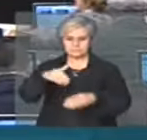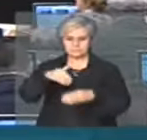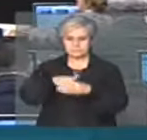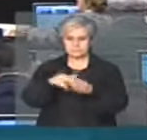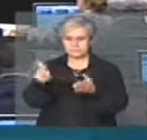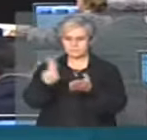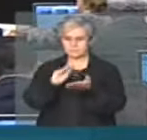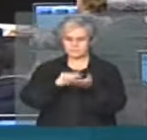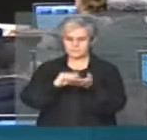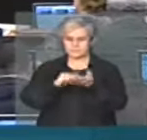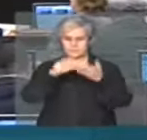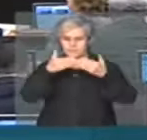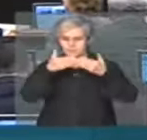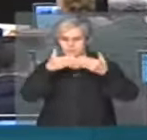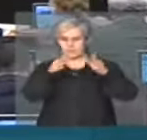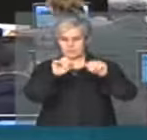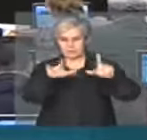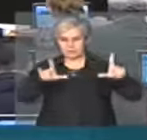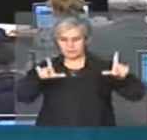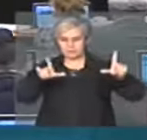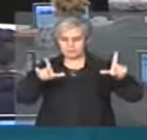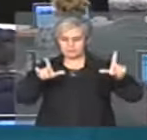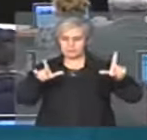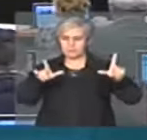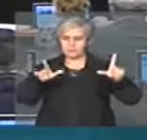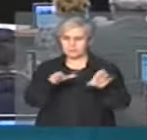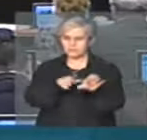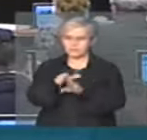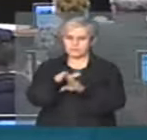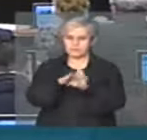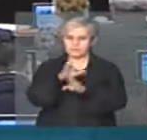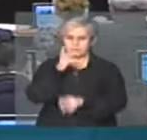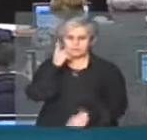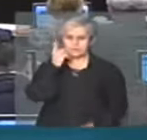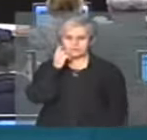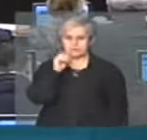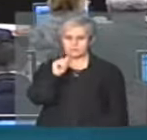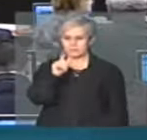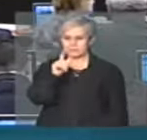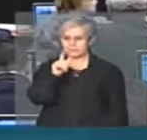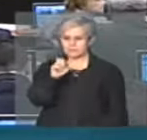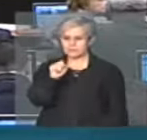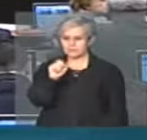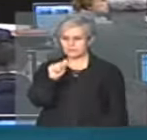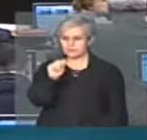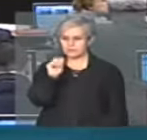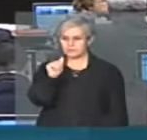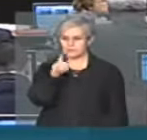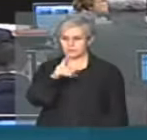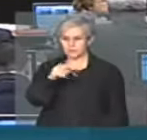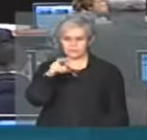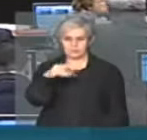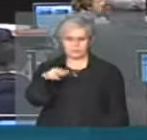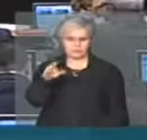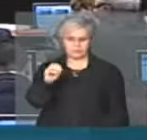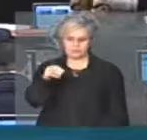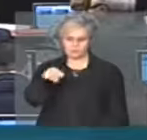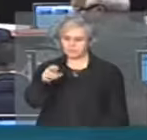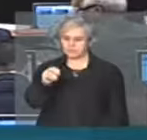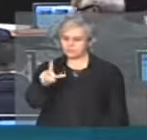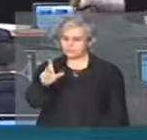PSDB para orientar o deputado Alessandro Molon pelo PT. O painel para votação está aberto. Tempo de liderança tem precedência, presidente. Como líder.